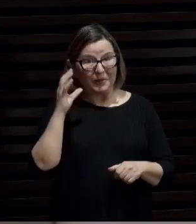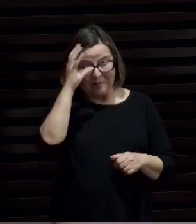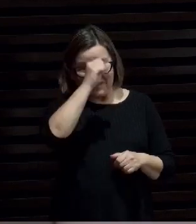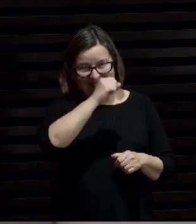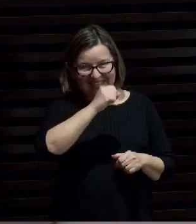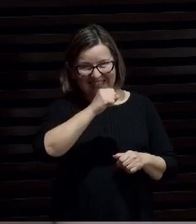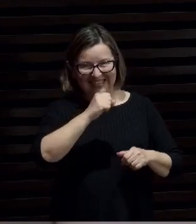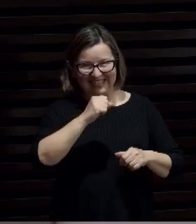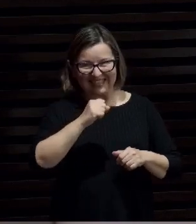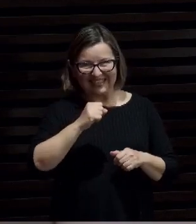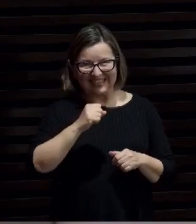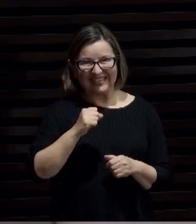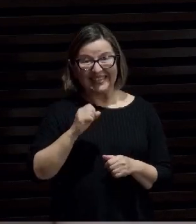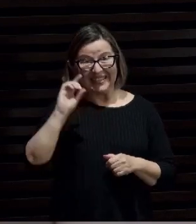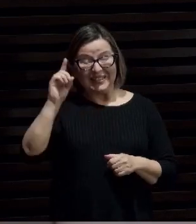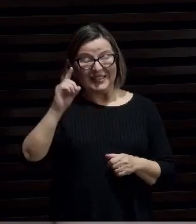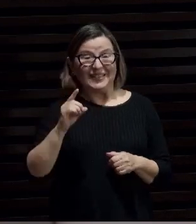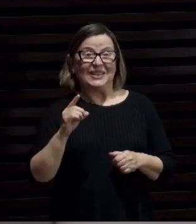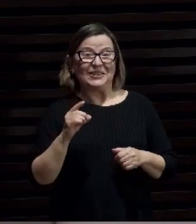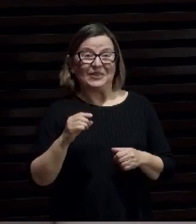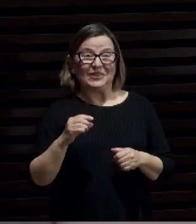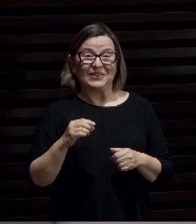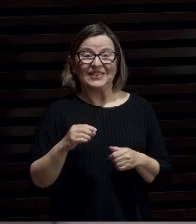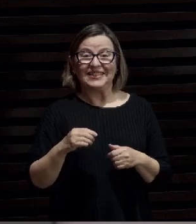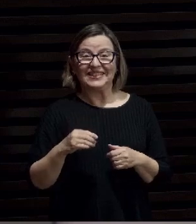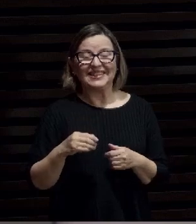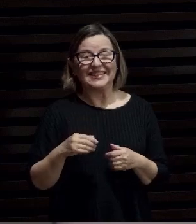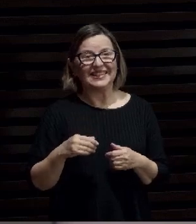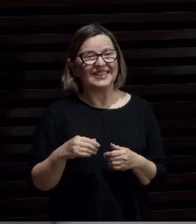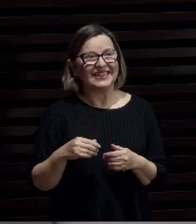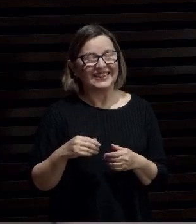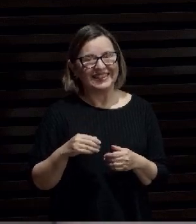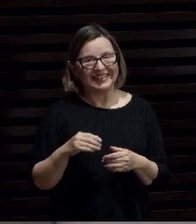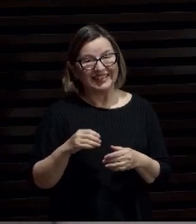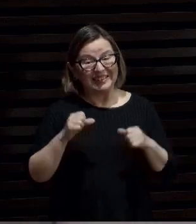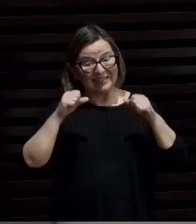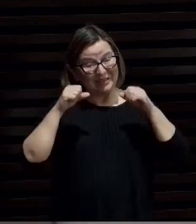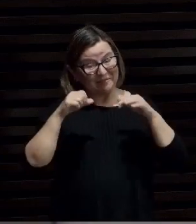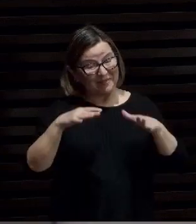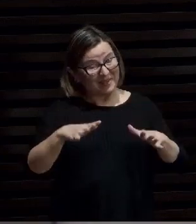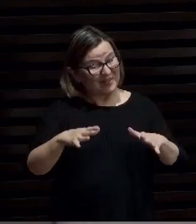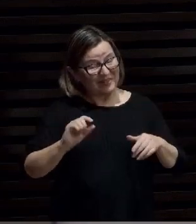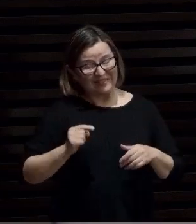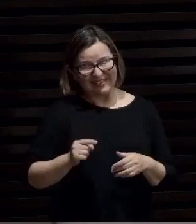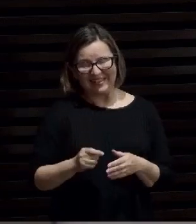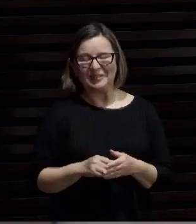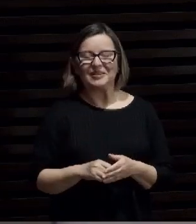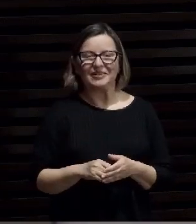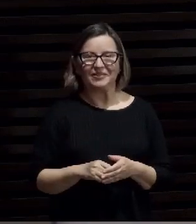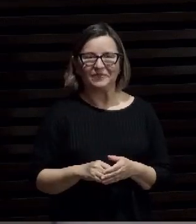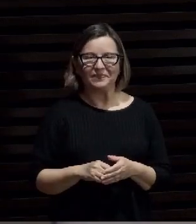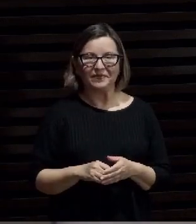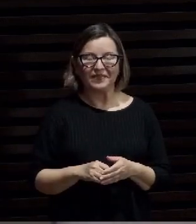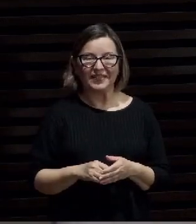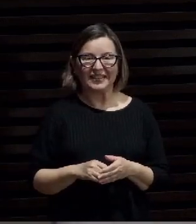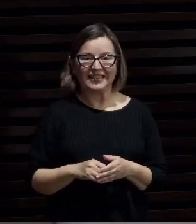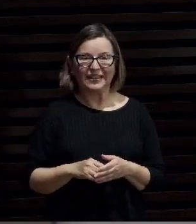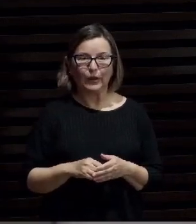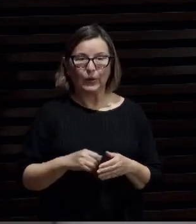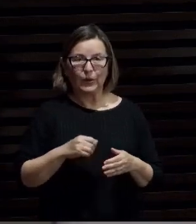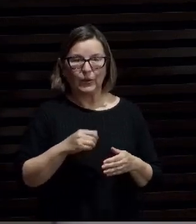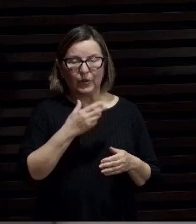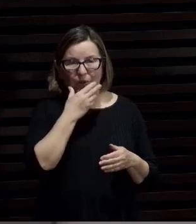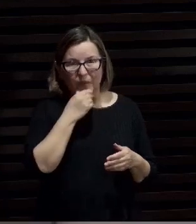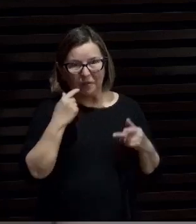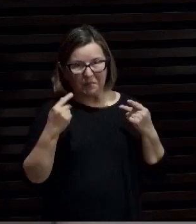por seus esforços. Em outras palavras, ele estava dizendo o seguinte: Franklin, parabéns.